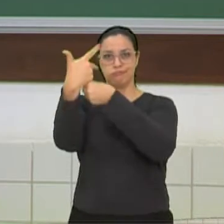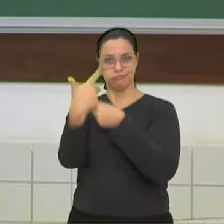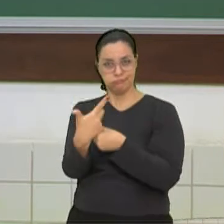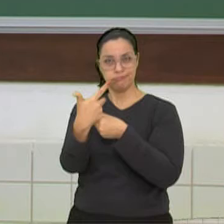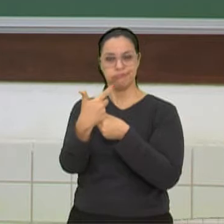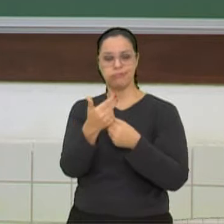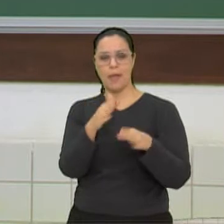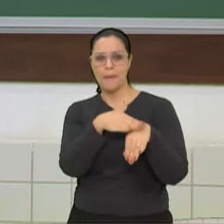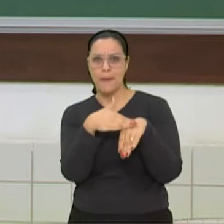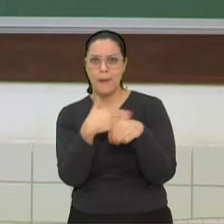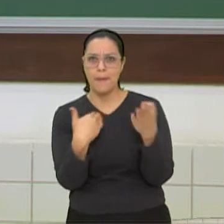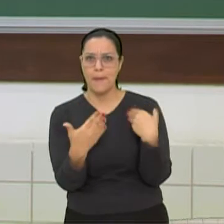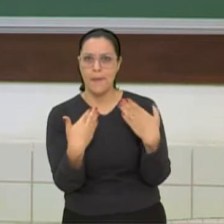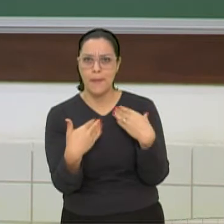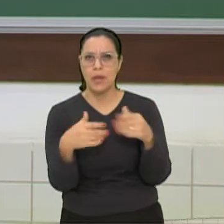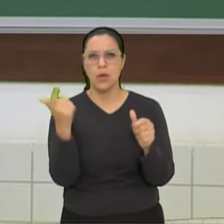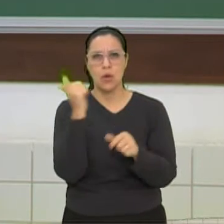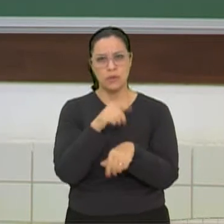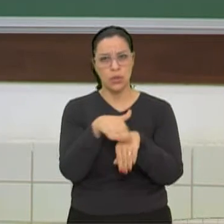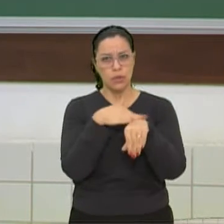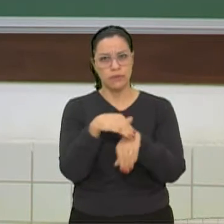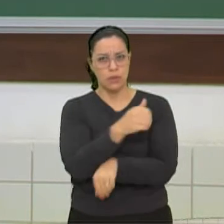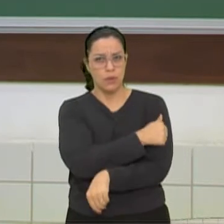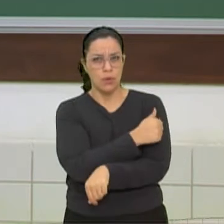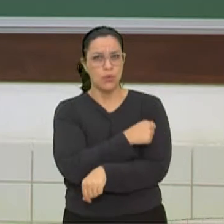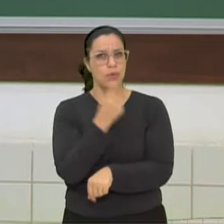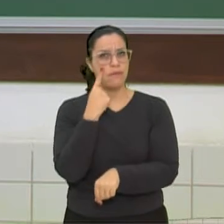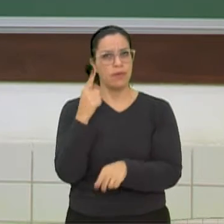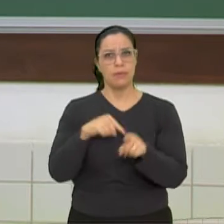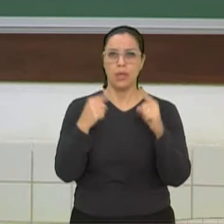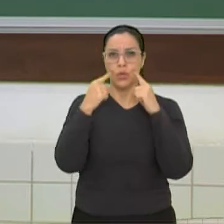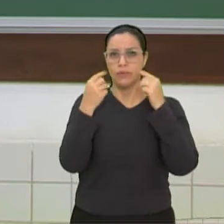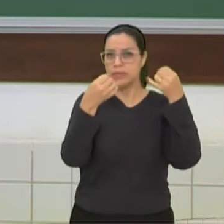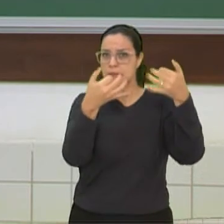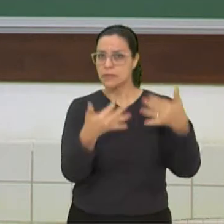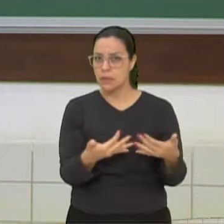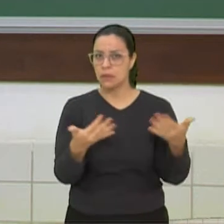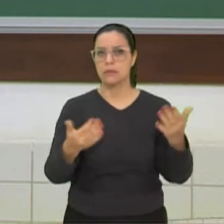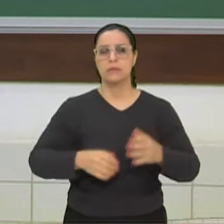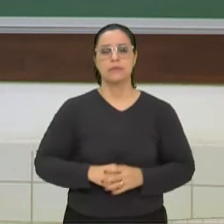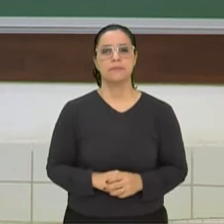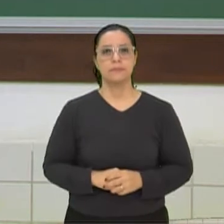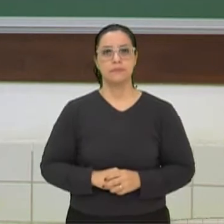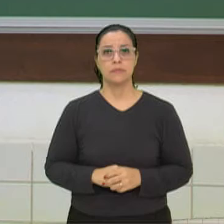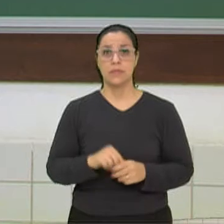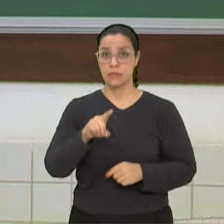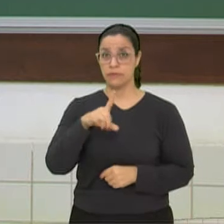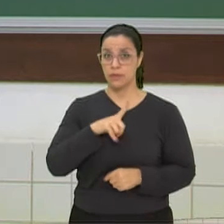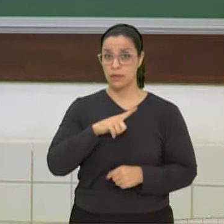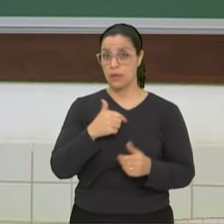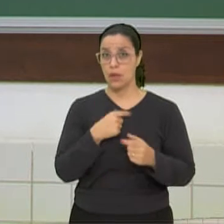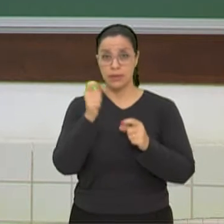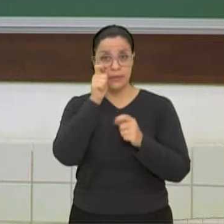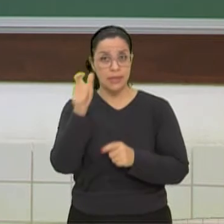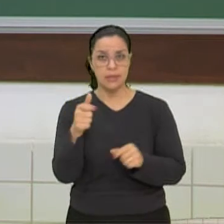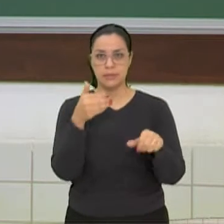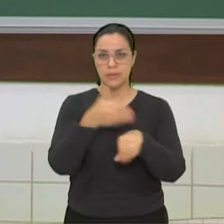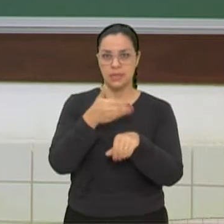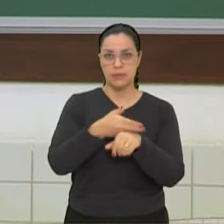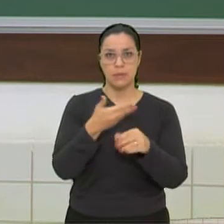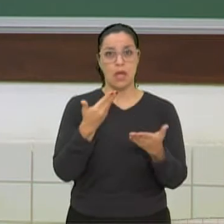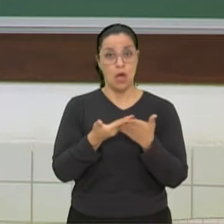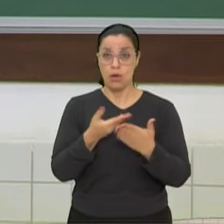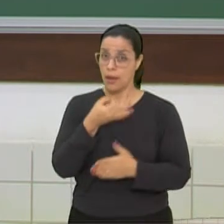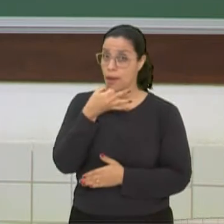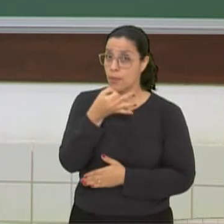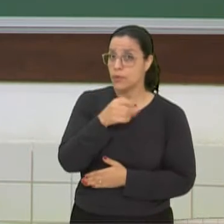chamada, ok? Que é justamente para poder trocar uma ideia com o aluno, verificar quais são as suas dúvidas. E se você tem interesse de participar, eu